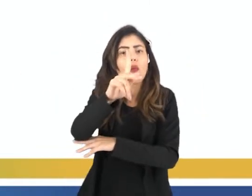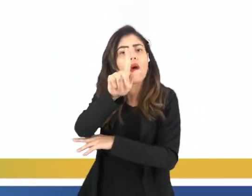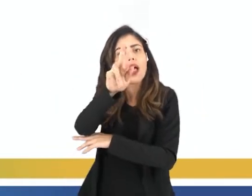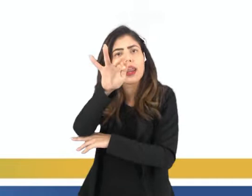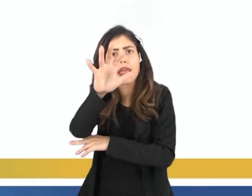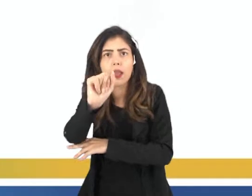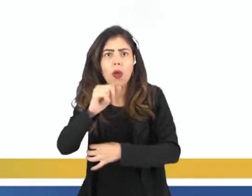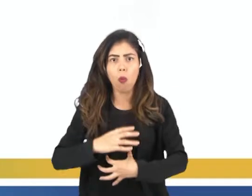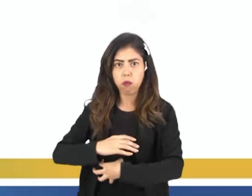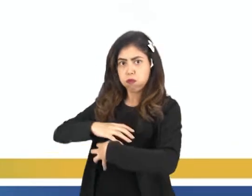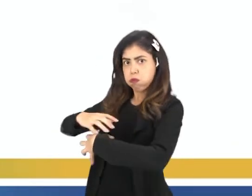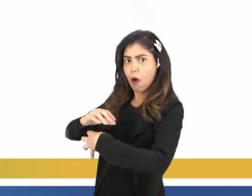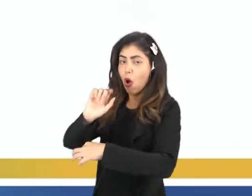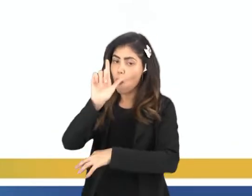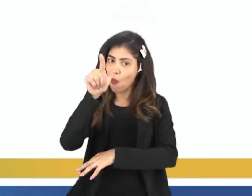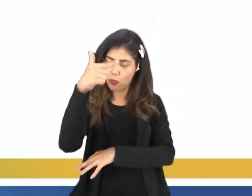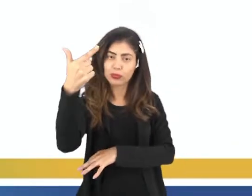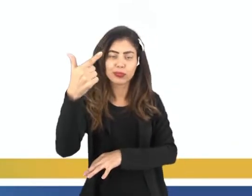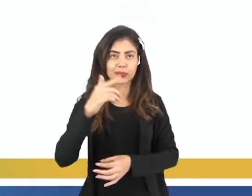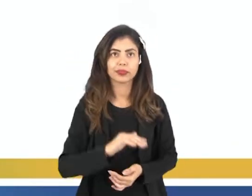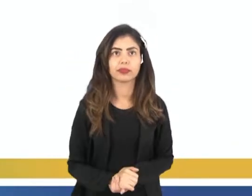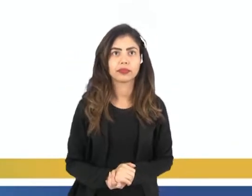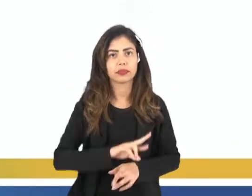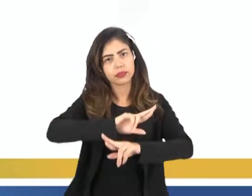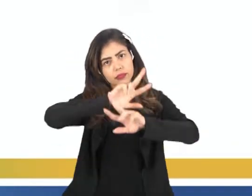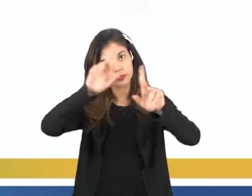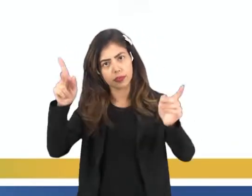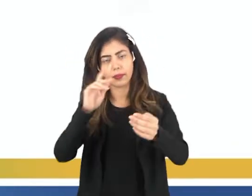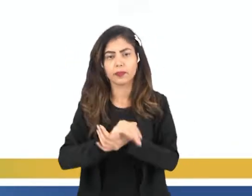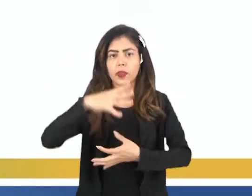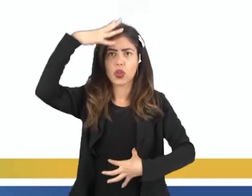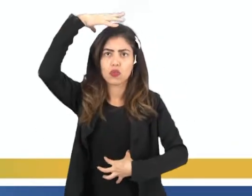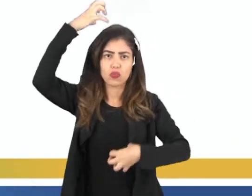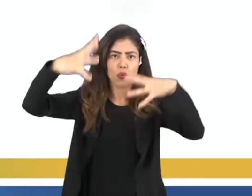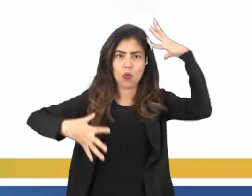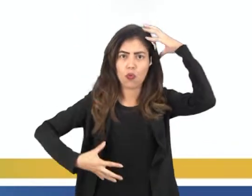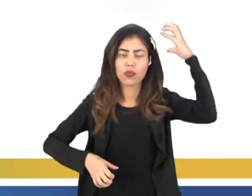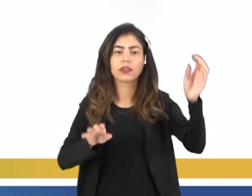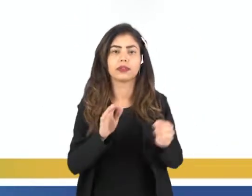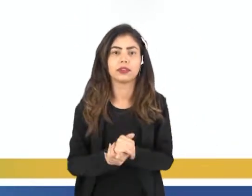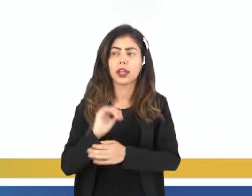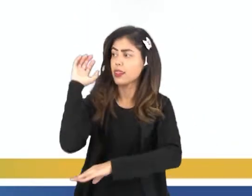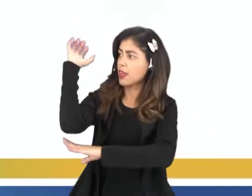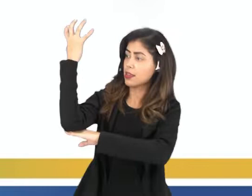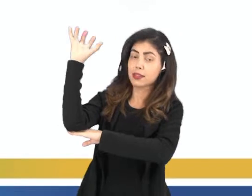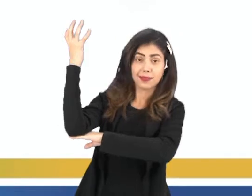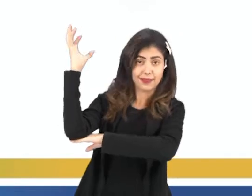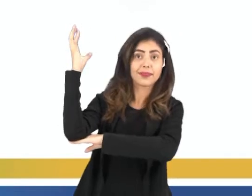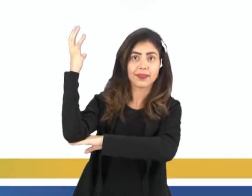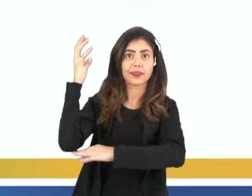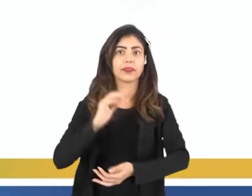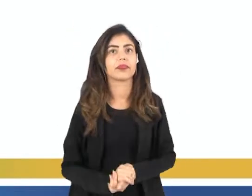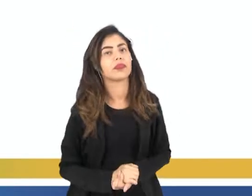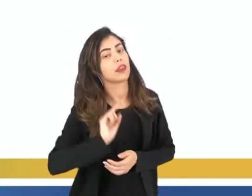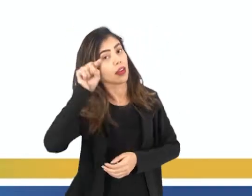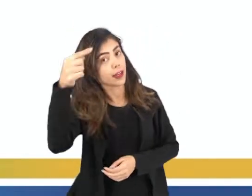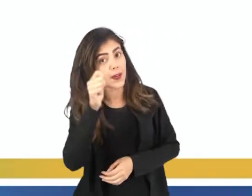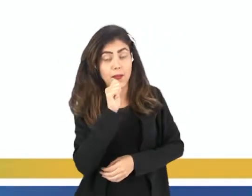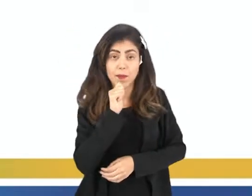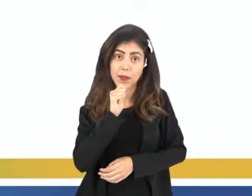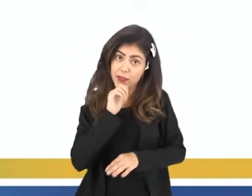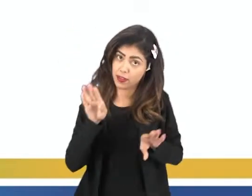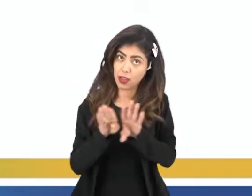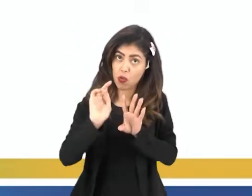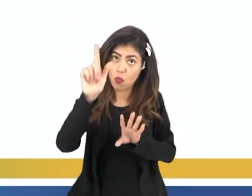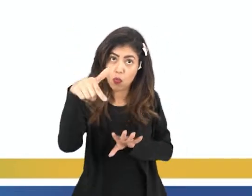guaribas, barrigudos, entre outros. Uma infinidade de primatas pode ser encontrada nos galhos das árvores amazônicas. Além deles,